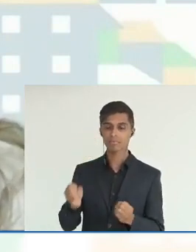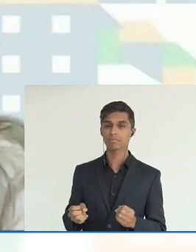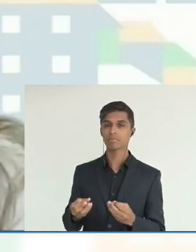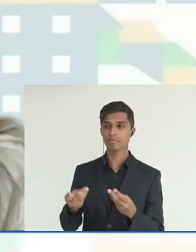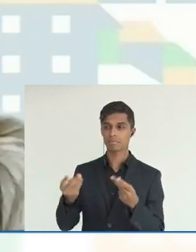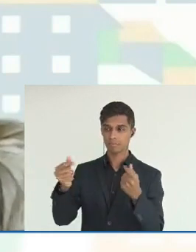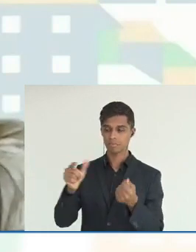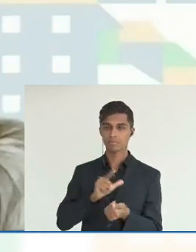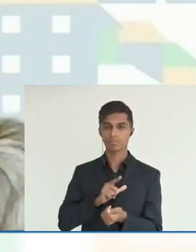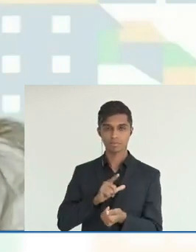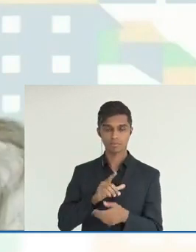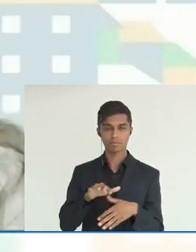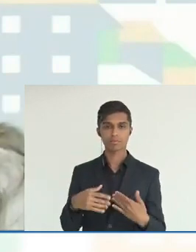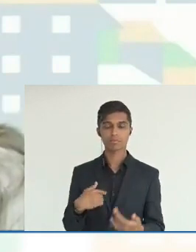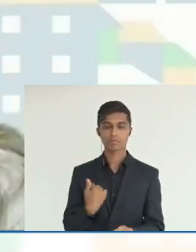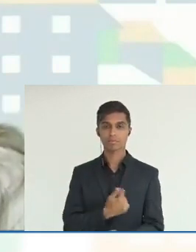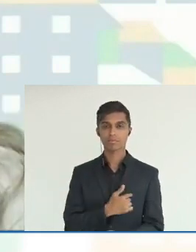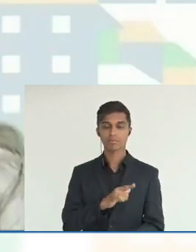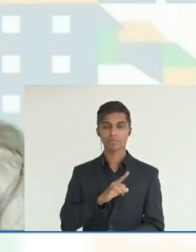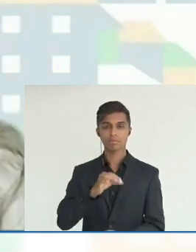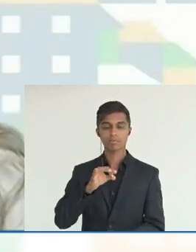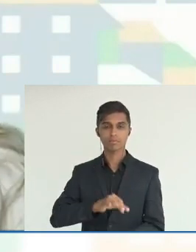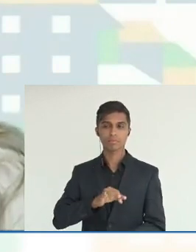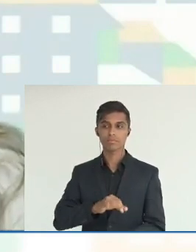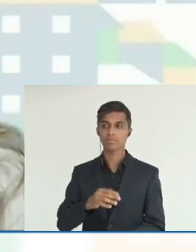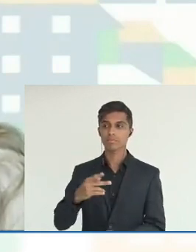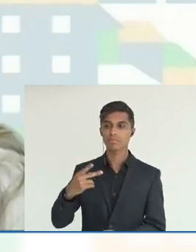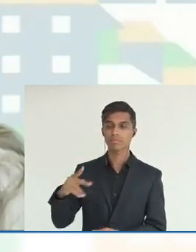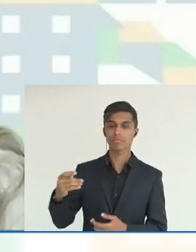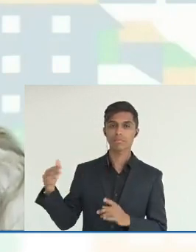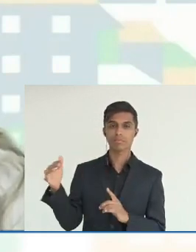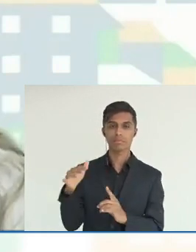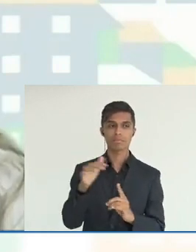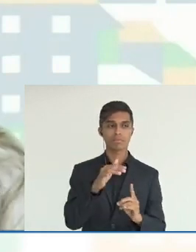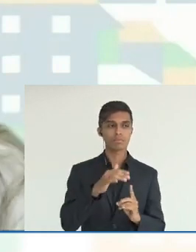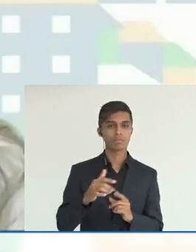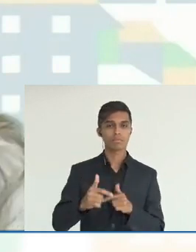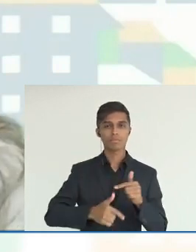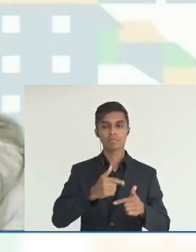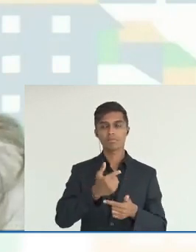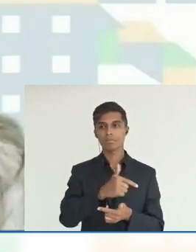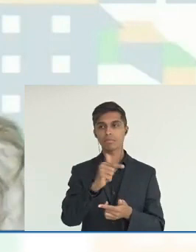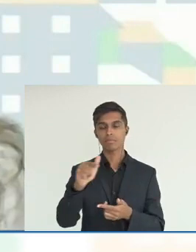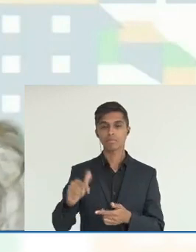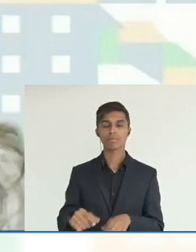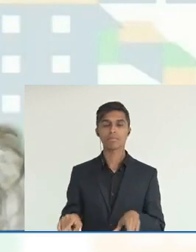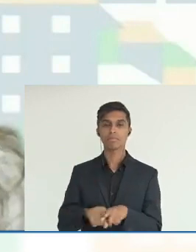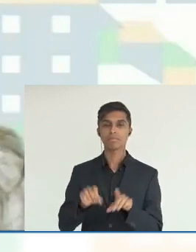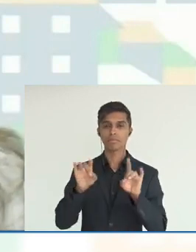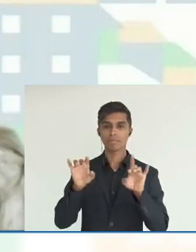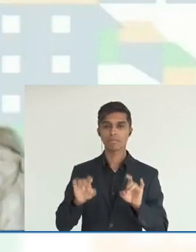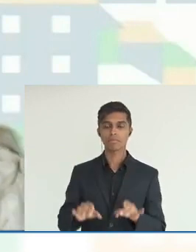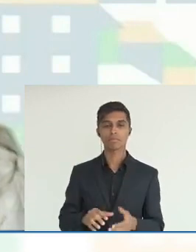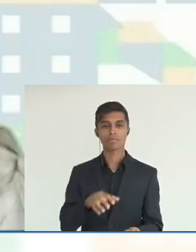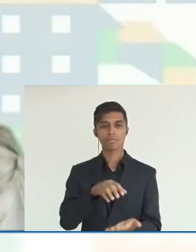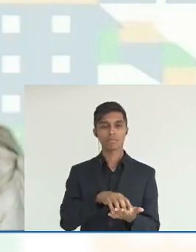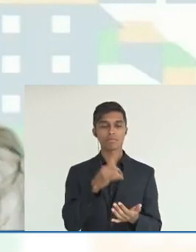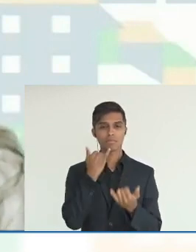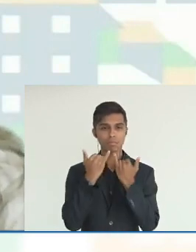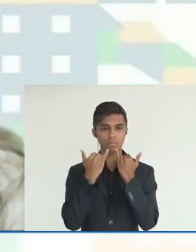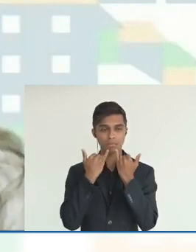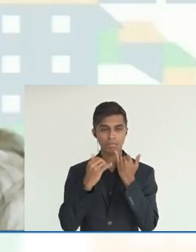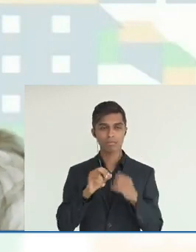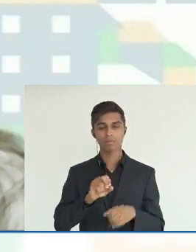rica. A gente tem certeza que a atuação de vocês vai inspirar muitos serviços, em especial os centros de informação e